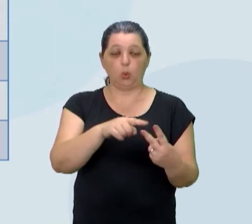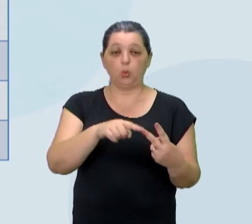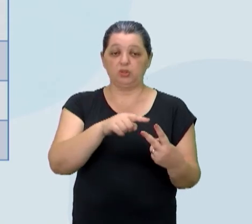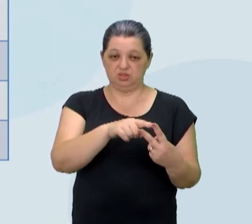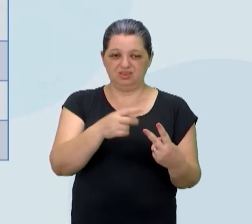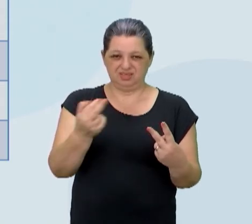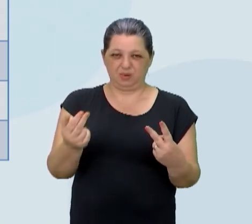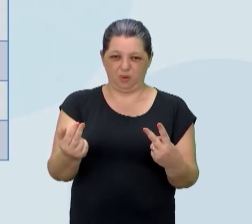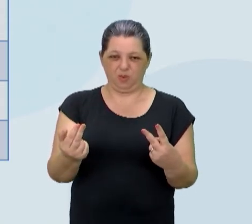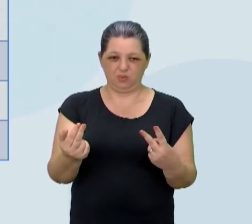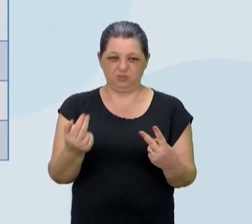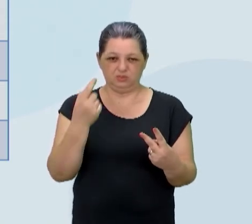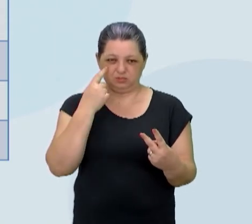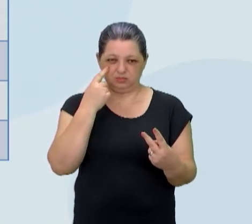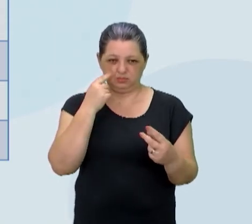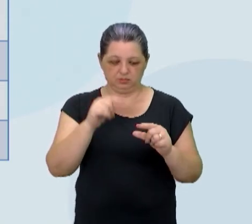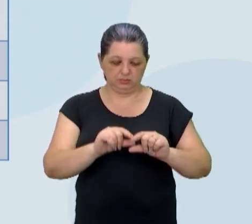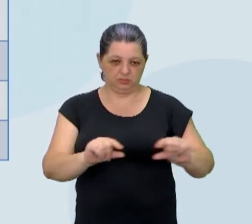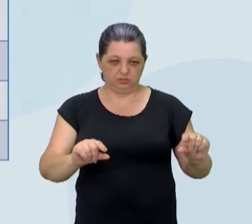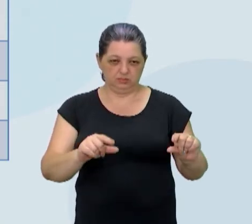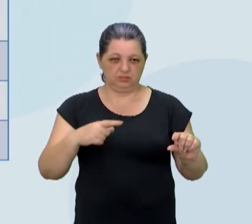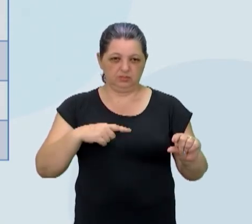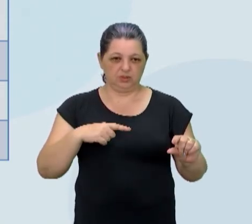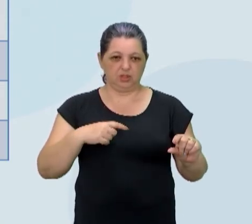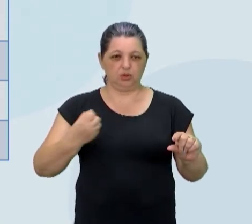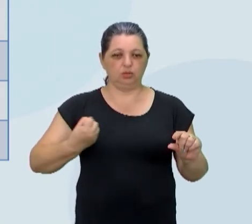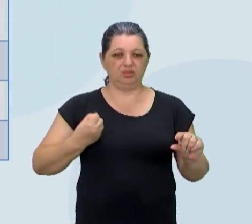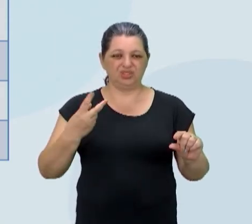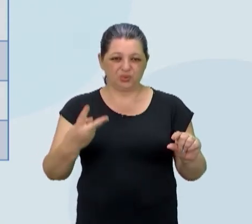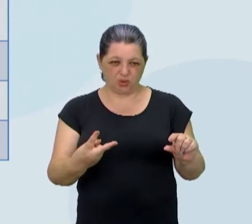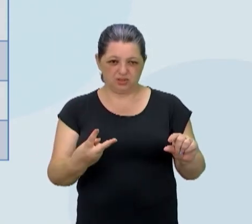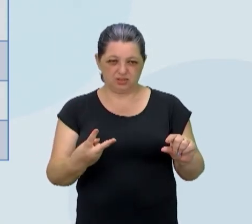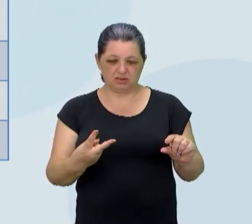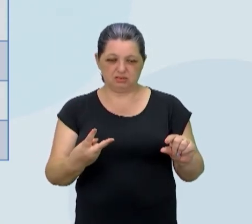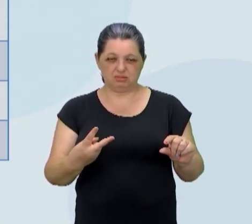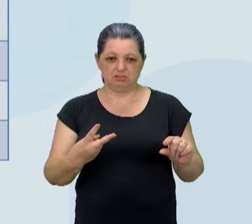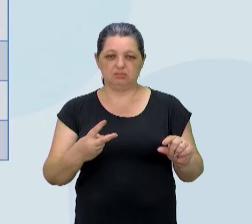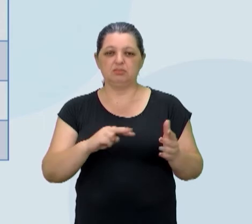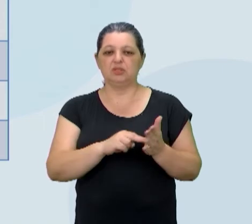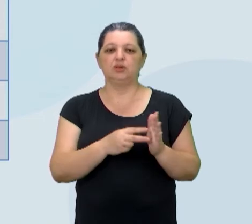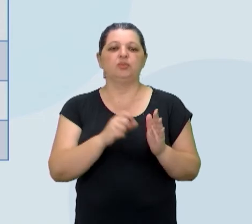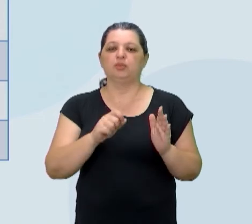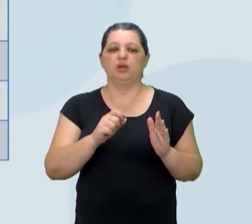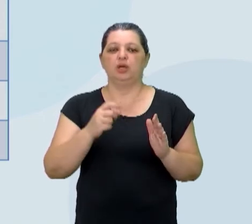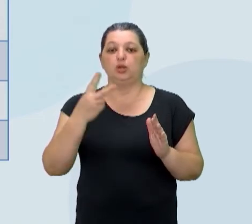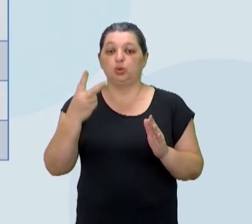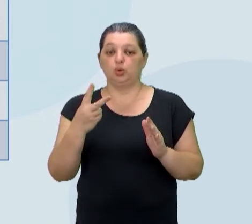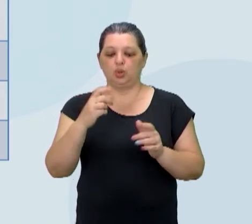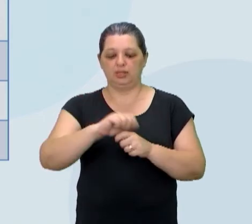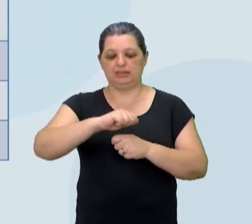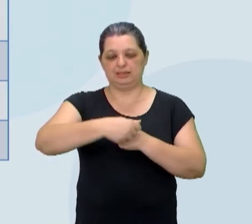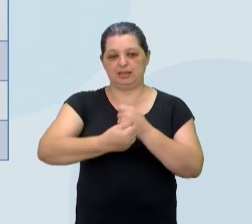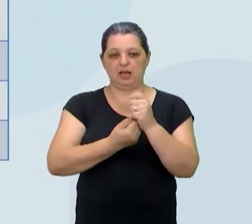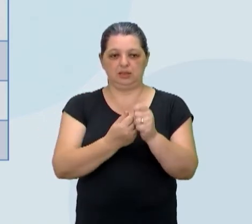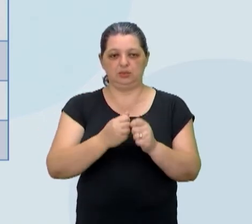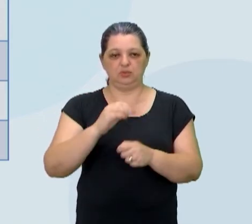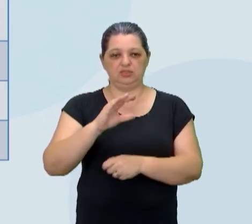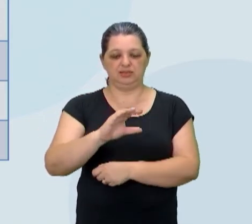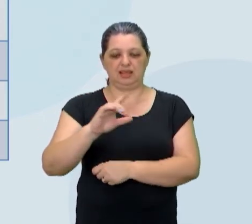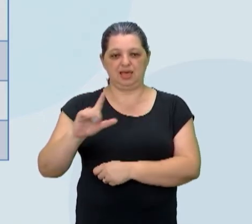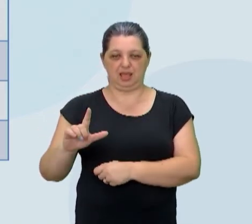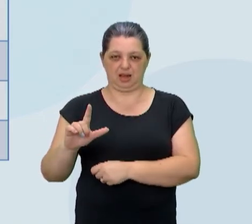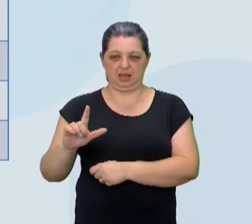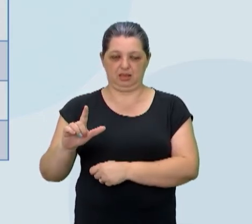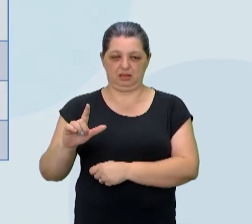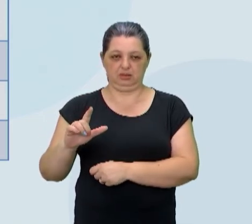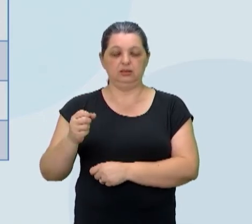cloros, tá vendo que embaixo tem o número 2? Esse número 2 representa que tem dois átomos de cloro. Se os dois são cloro,